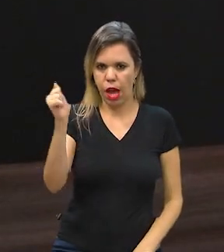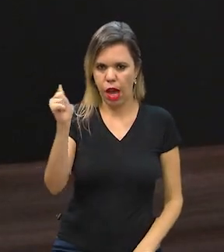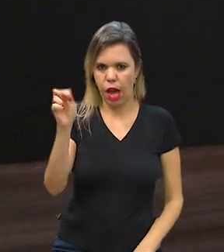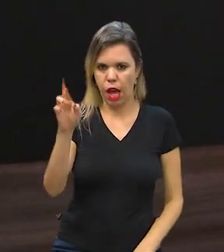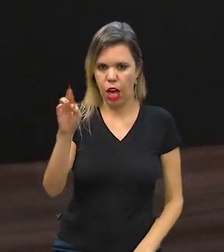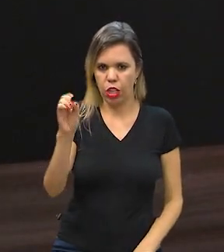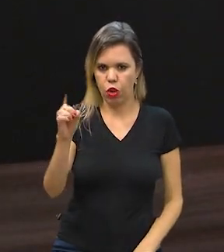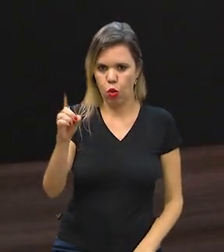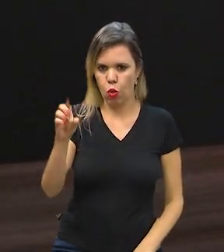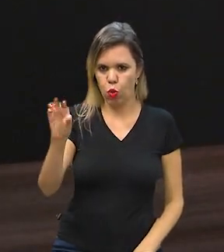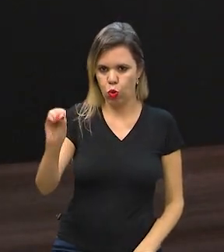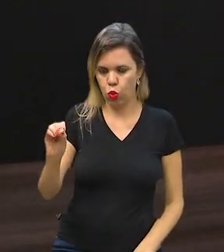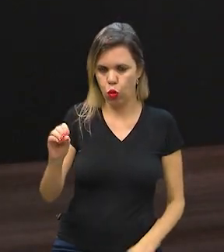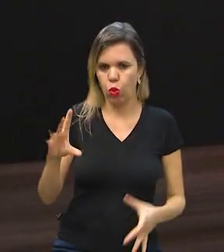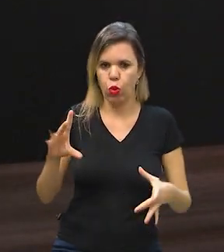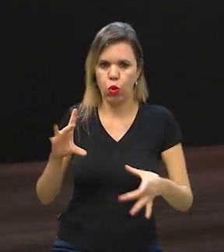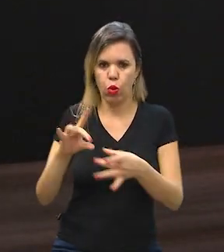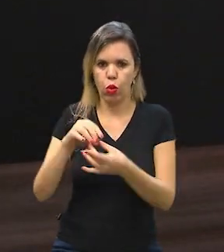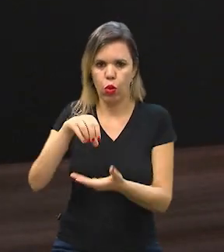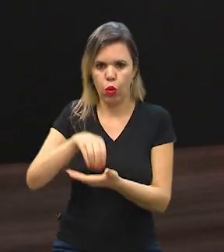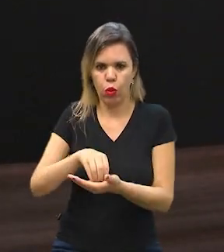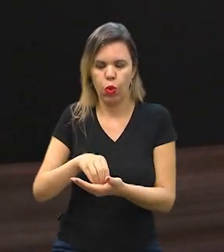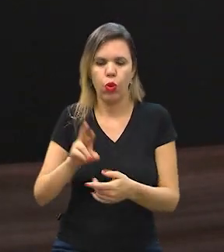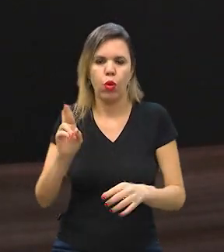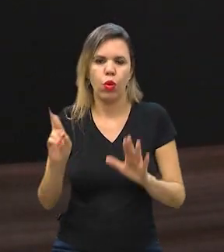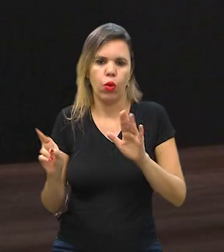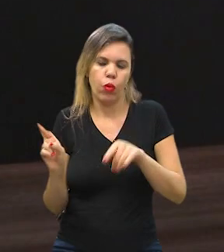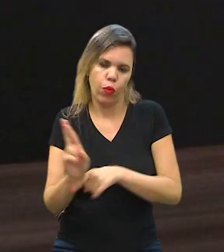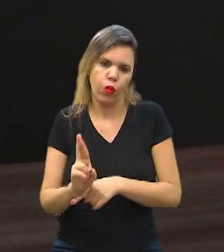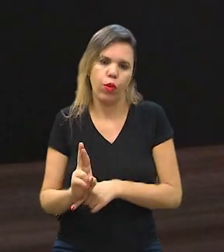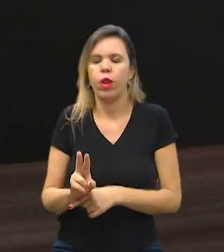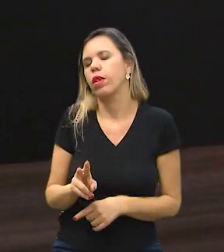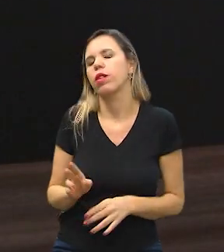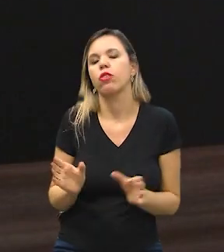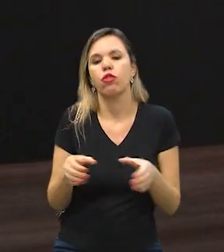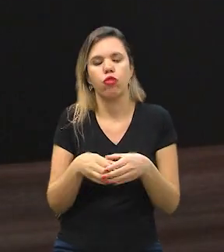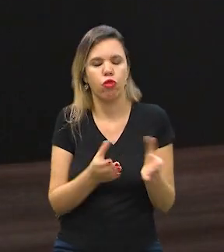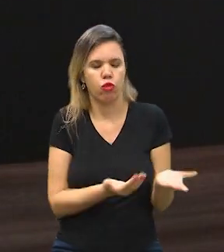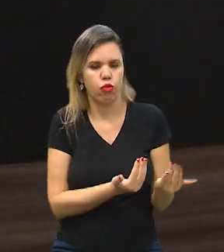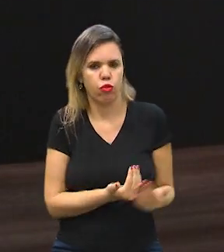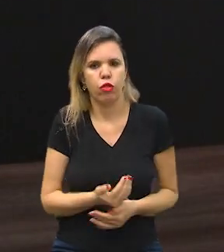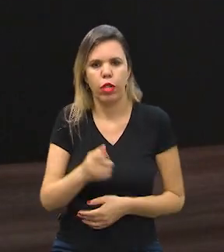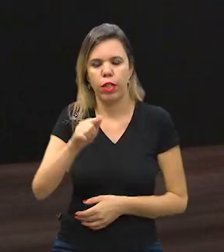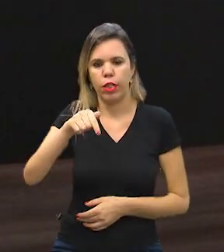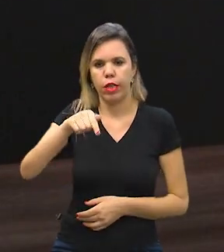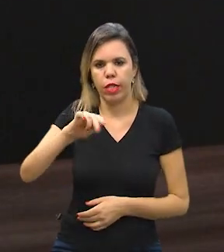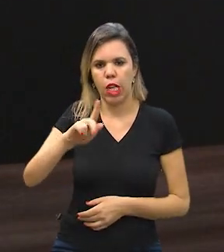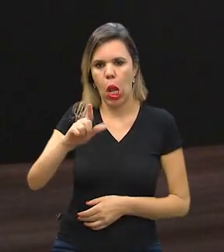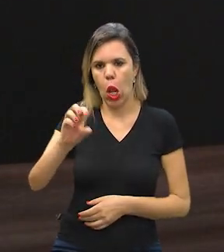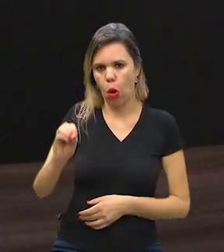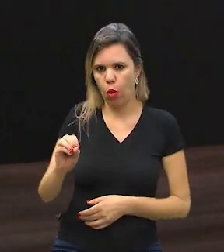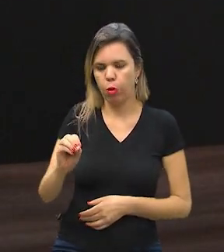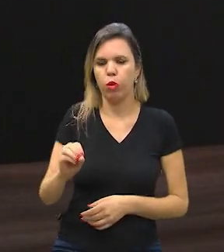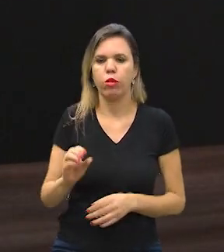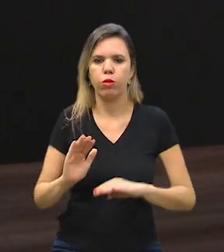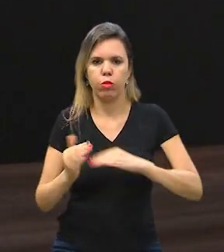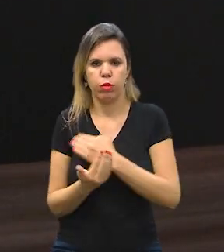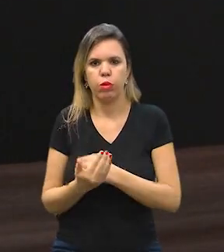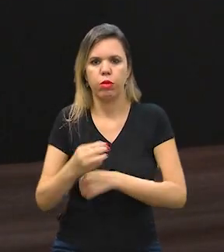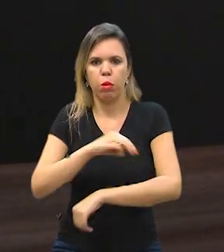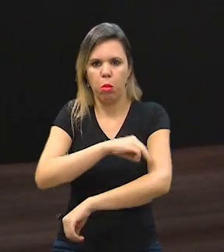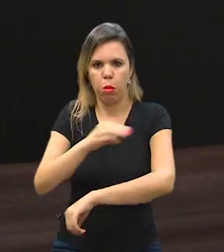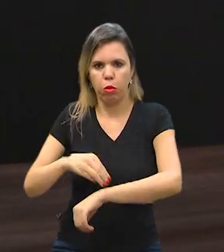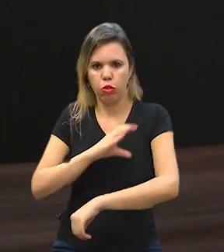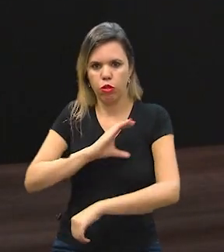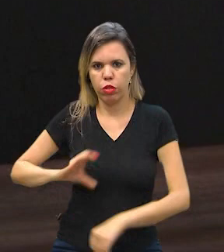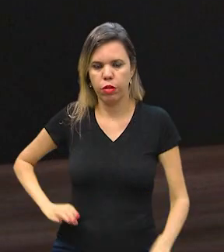em parceria com o Centro de Referência da Juventude Quilombo Urbano, OMG, localizado no Jardim Monte